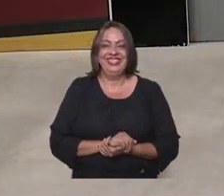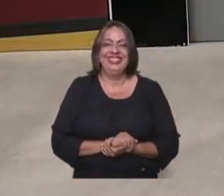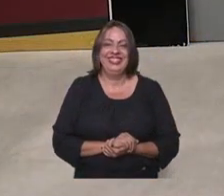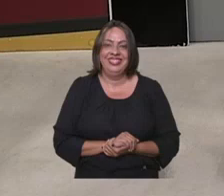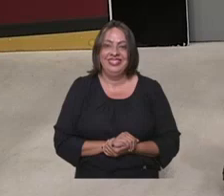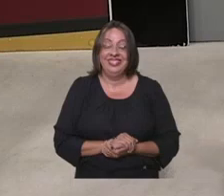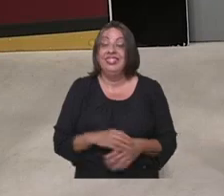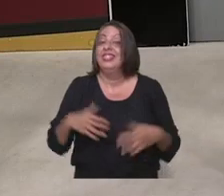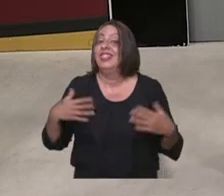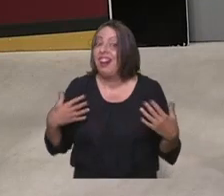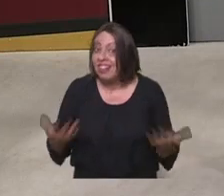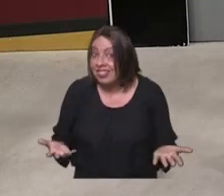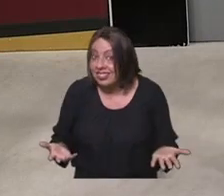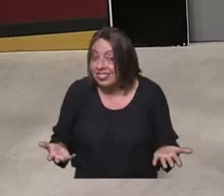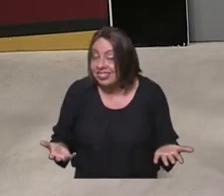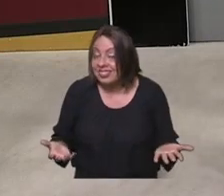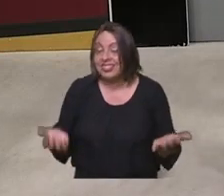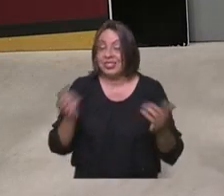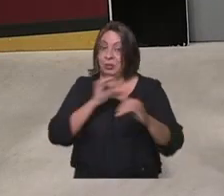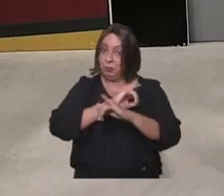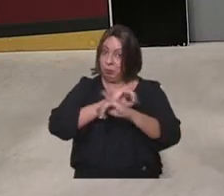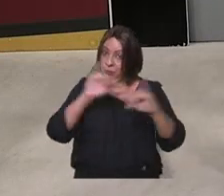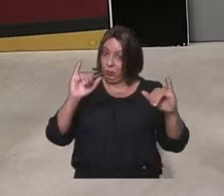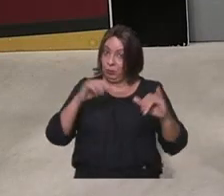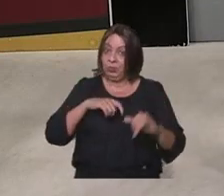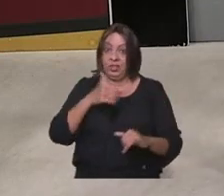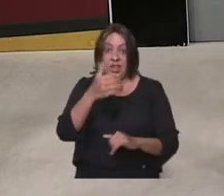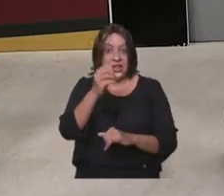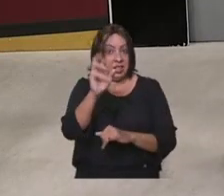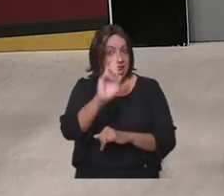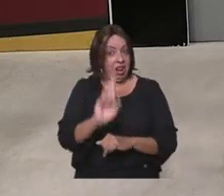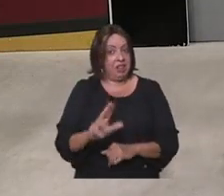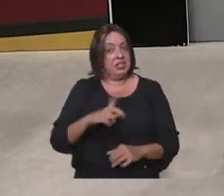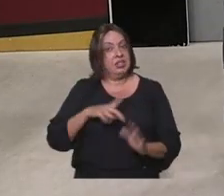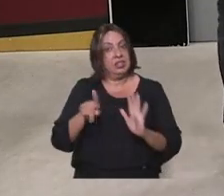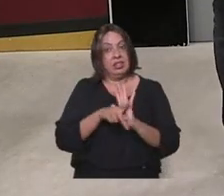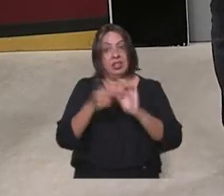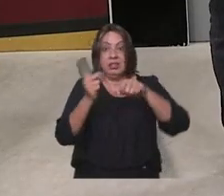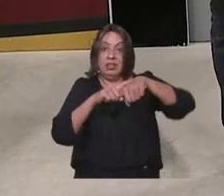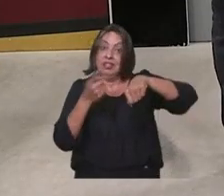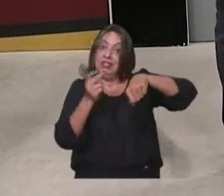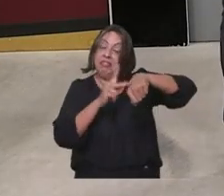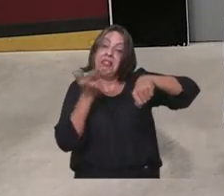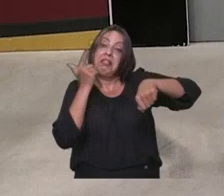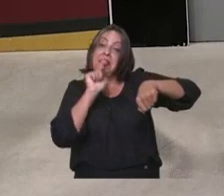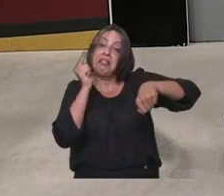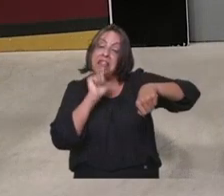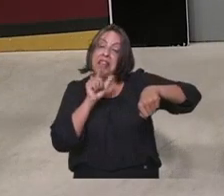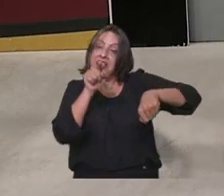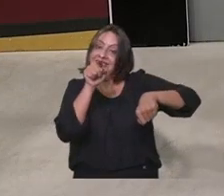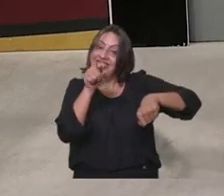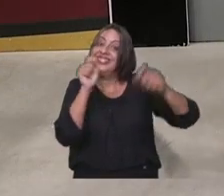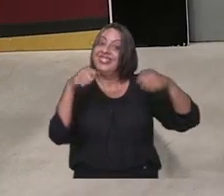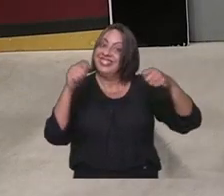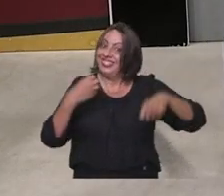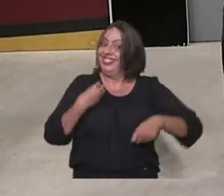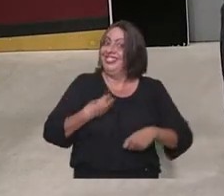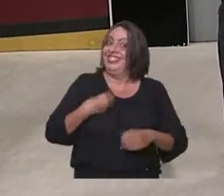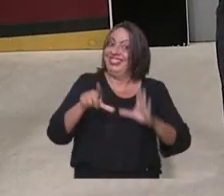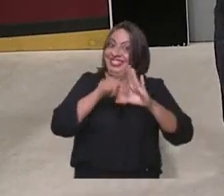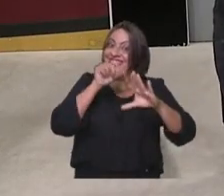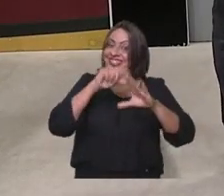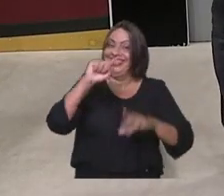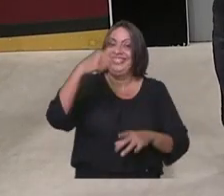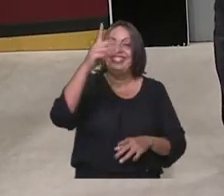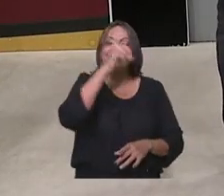E aí, a dica é o seguinte, gente, com apenas 10 reais você tem dupla chance para você participar do sorteio no